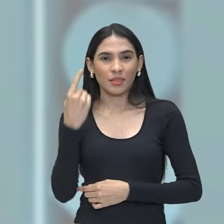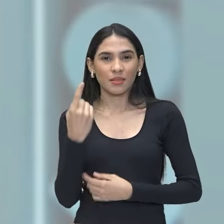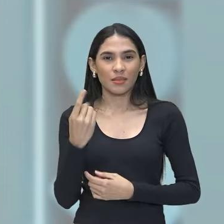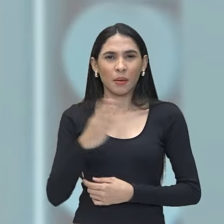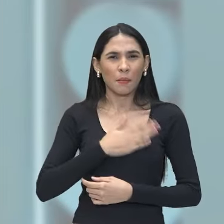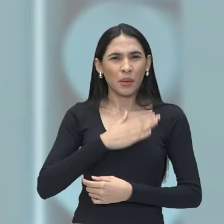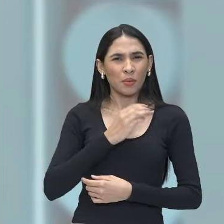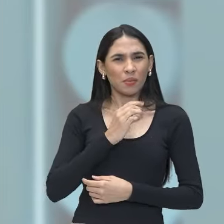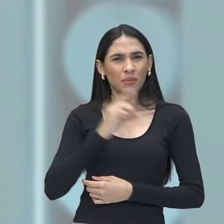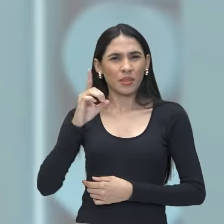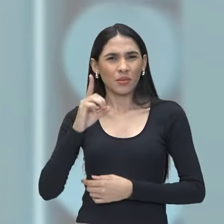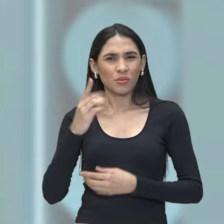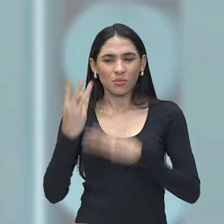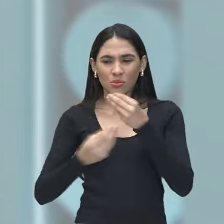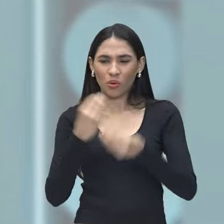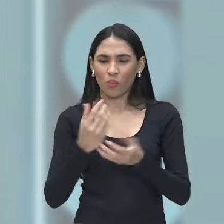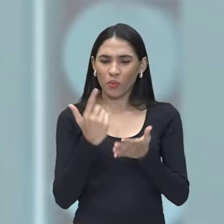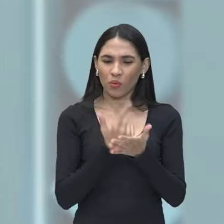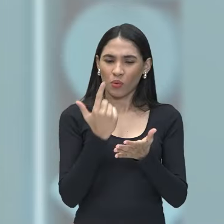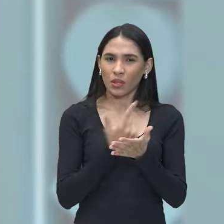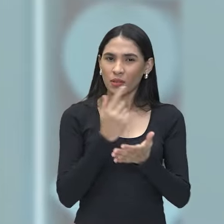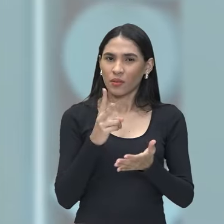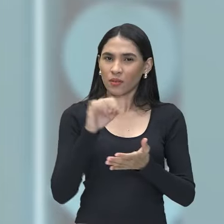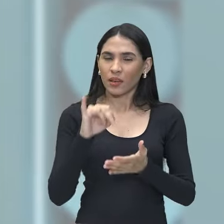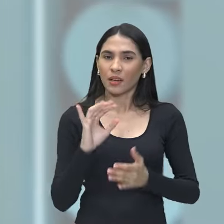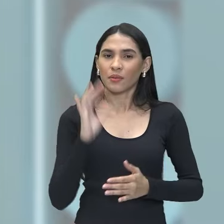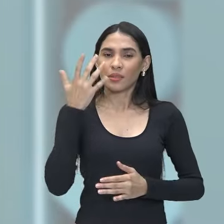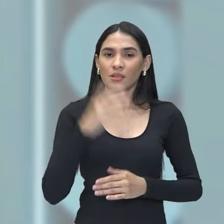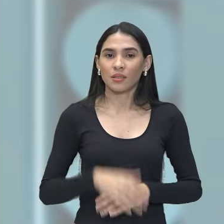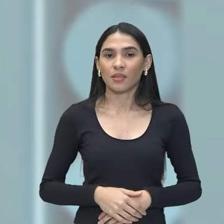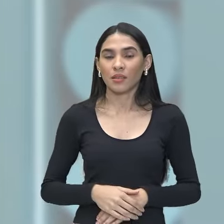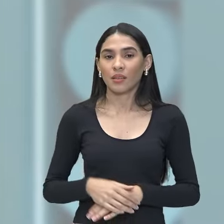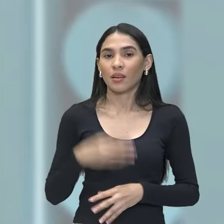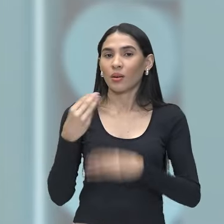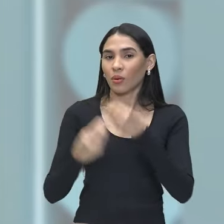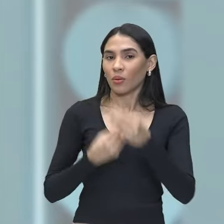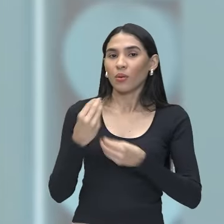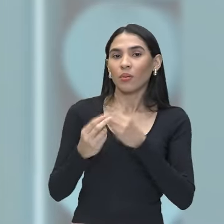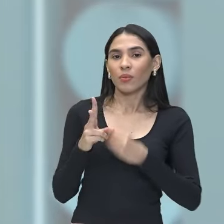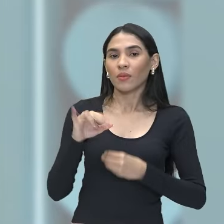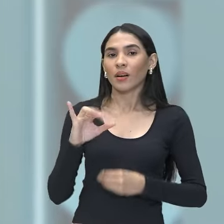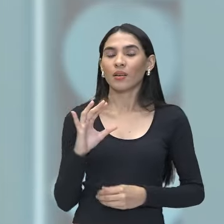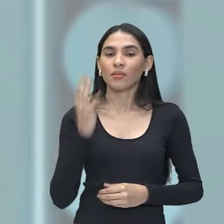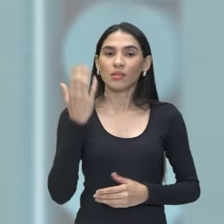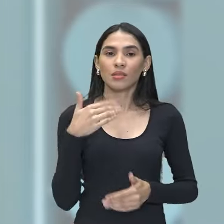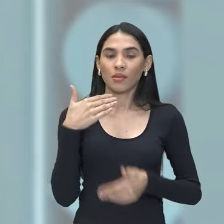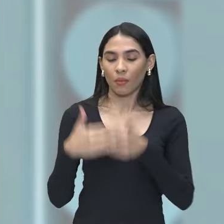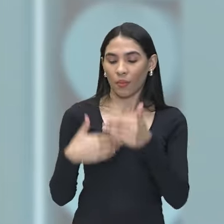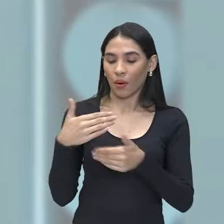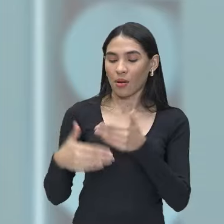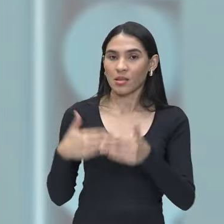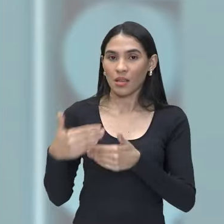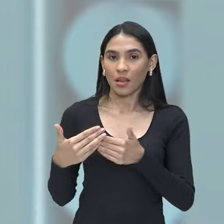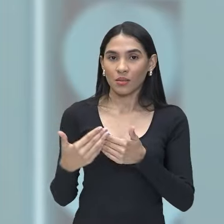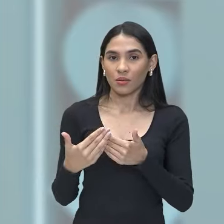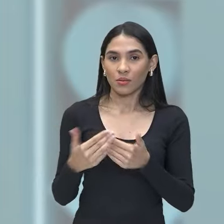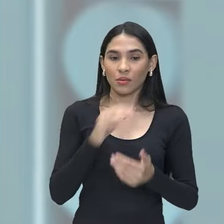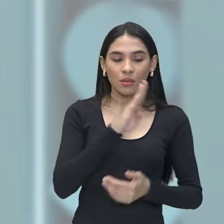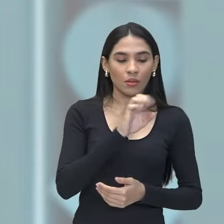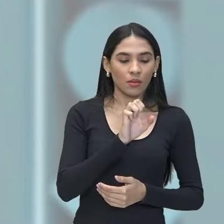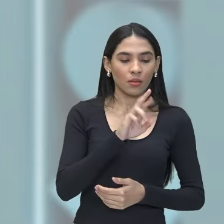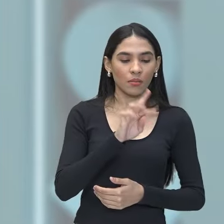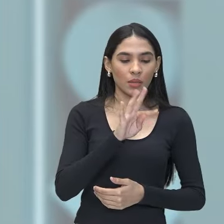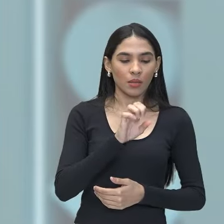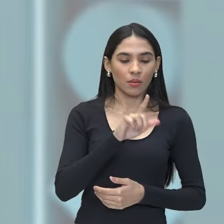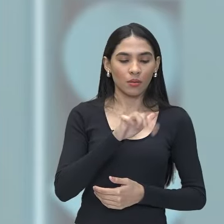é que o cortiço vai se formar? Como é que acontece esse processo aí entre Bertoleza